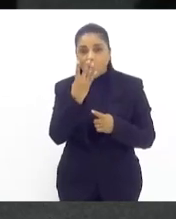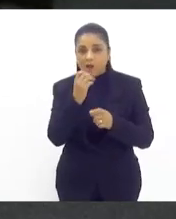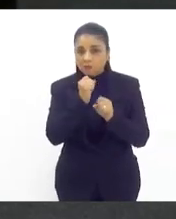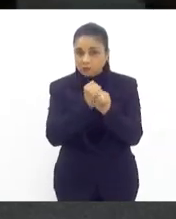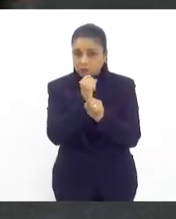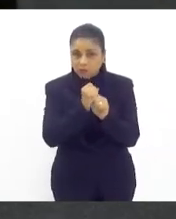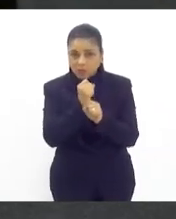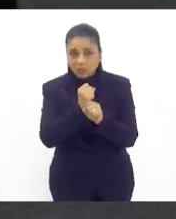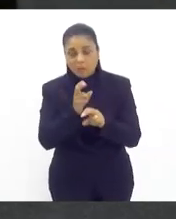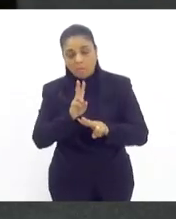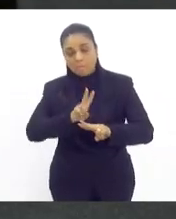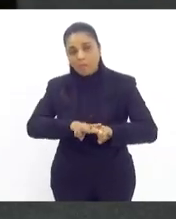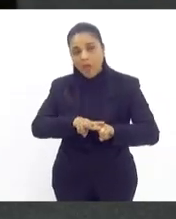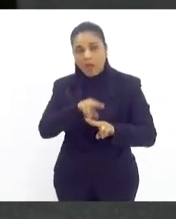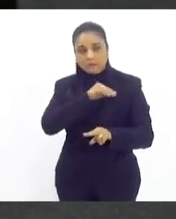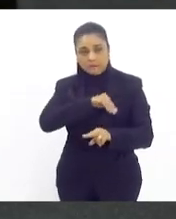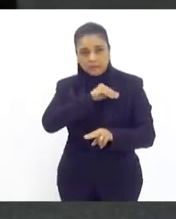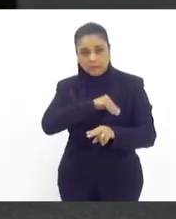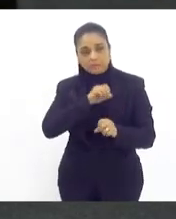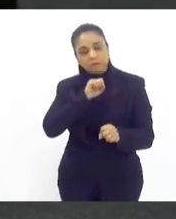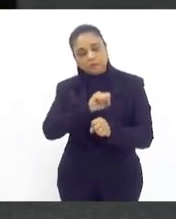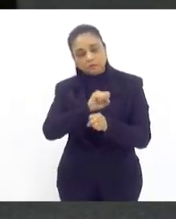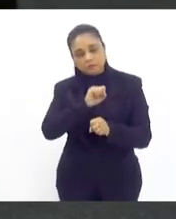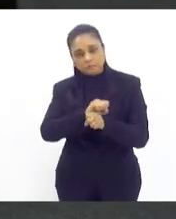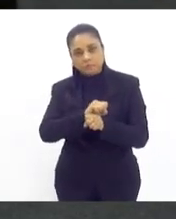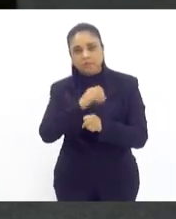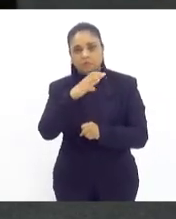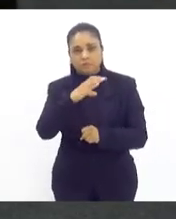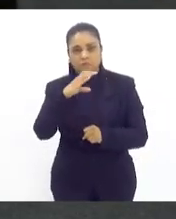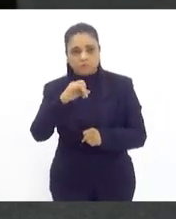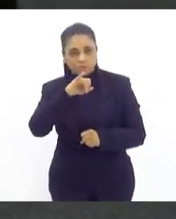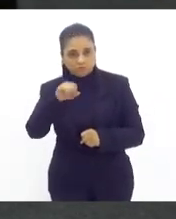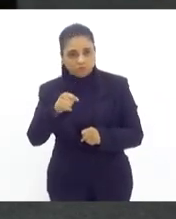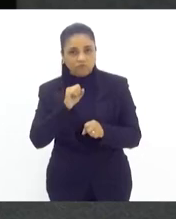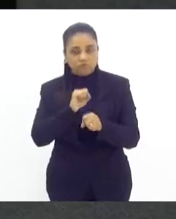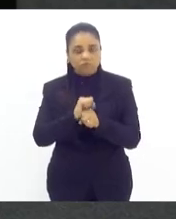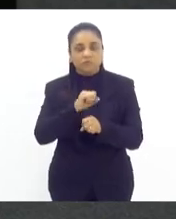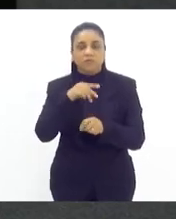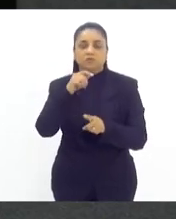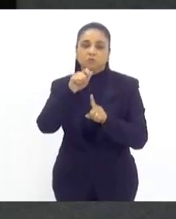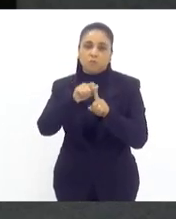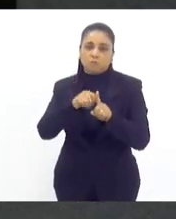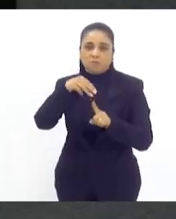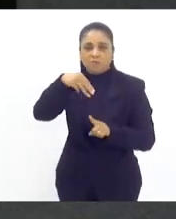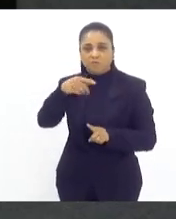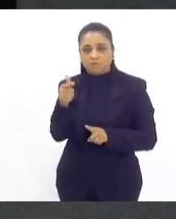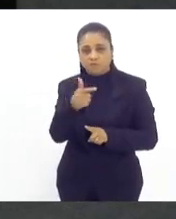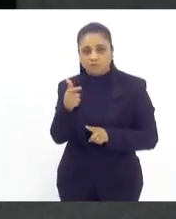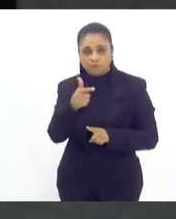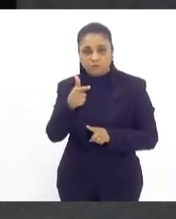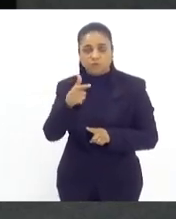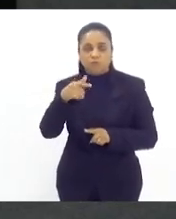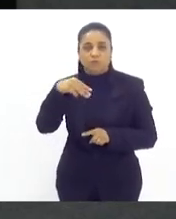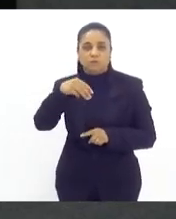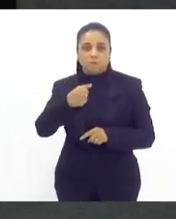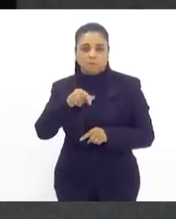está parado na ccj aguardando parecer desde 22 de Março enquanto o Rio de Janeiro paga